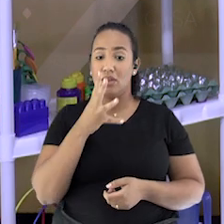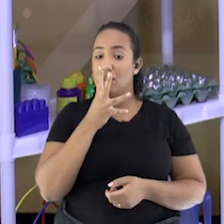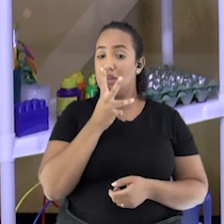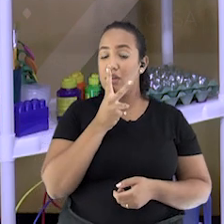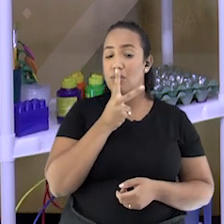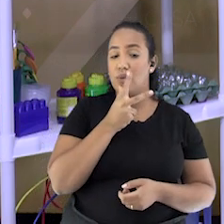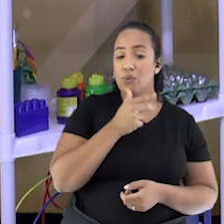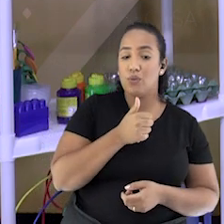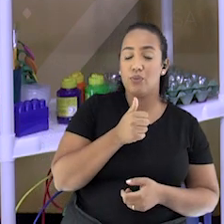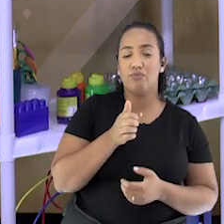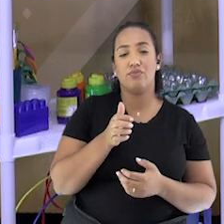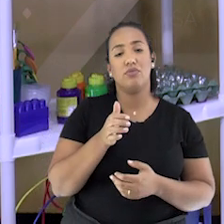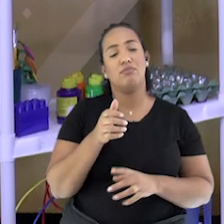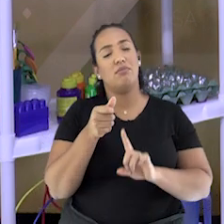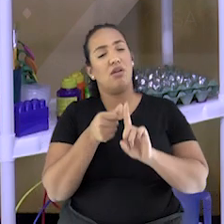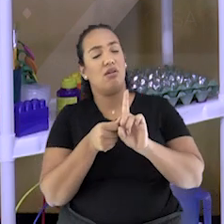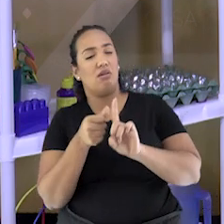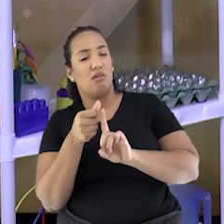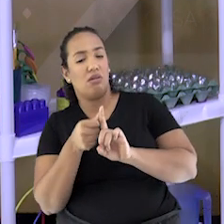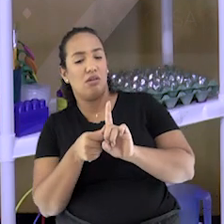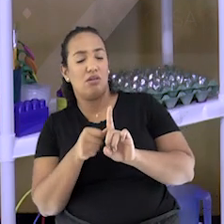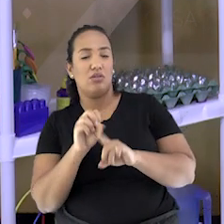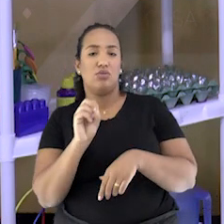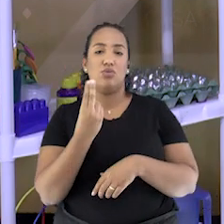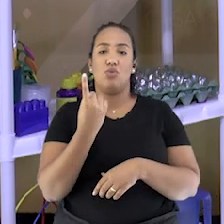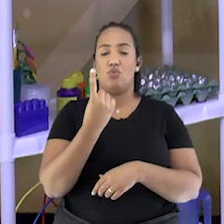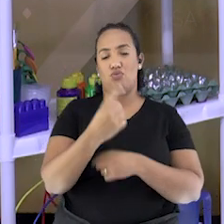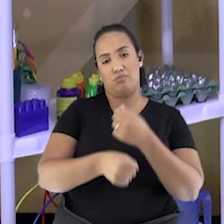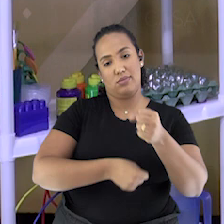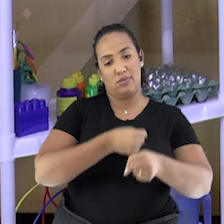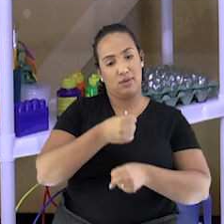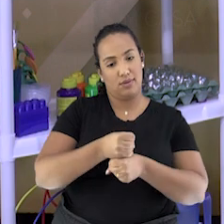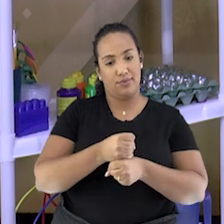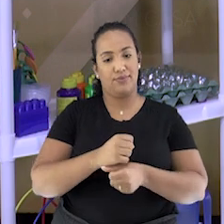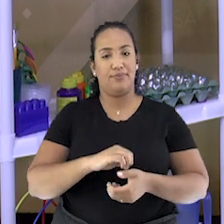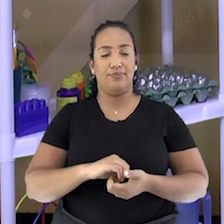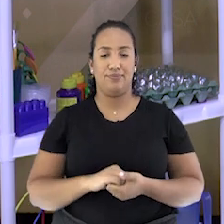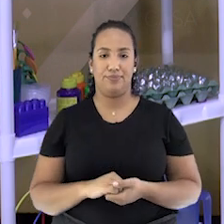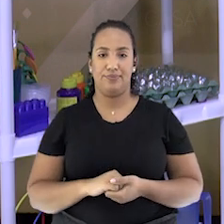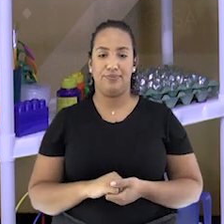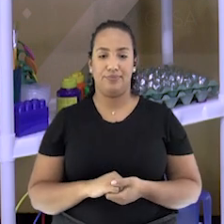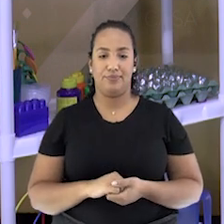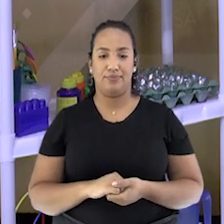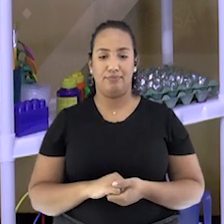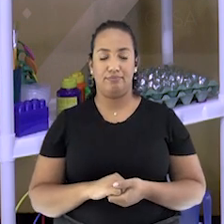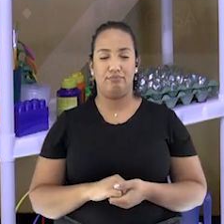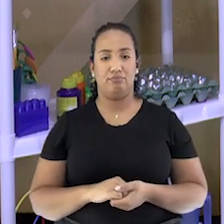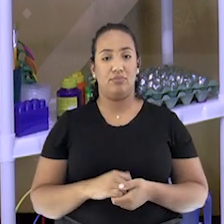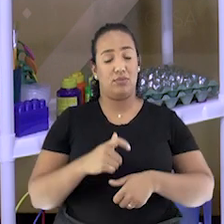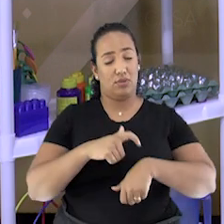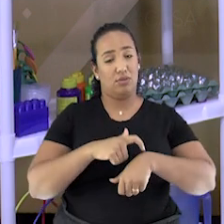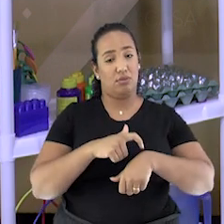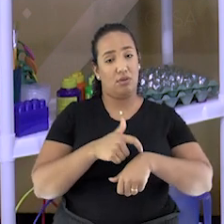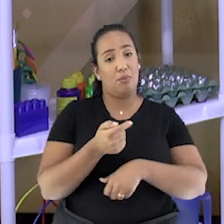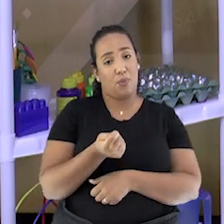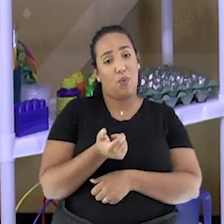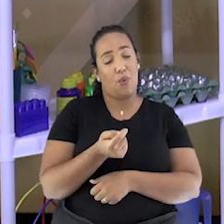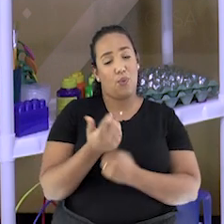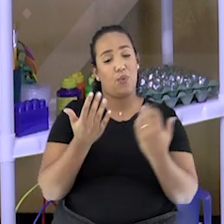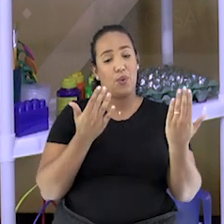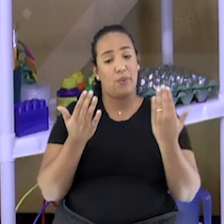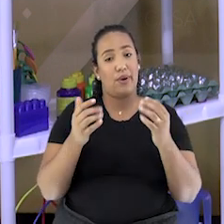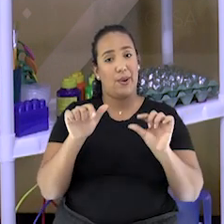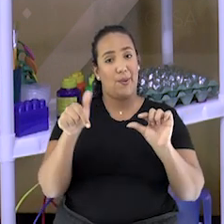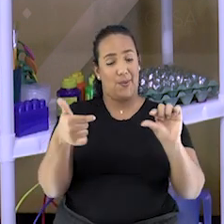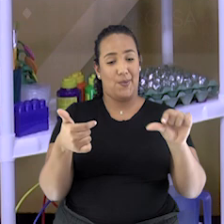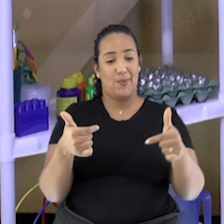Ele demora cerca de alguns meses ou até um ano para se decompor. É pouco tempo.